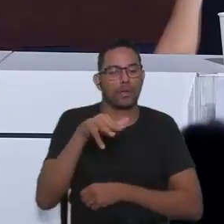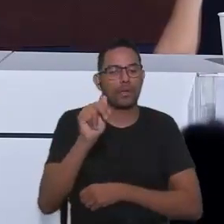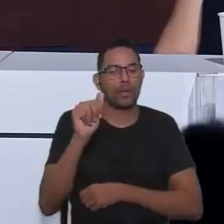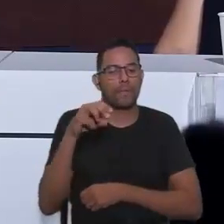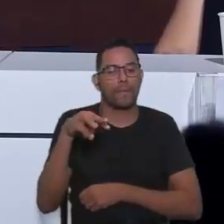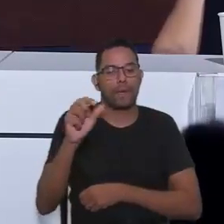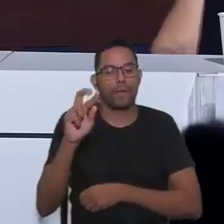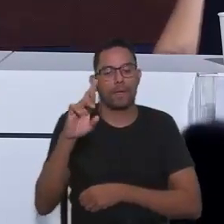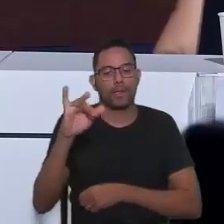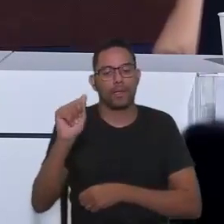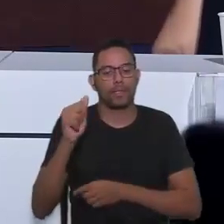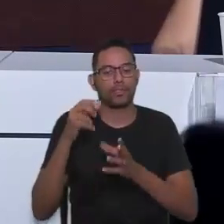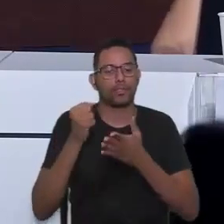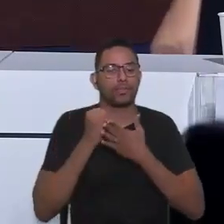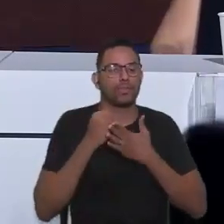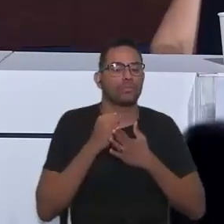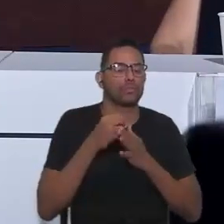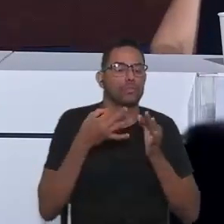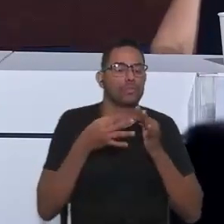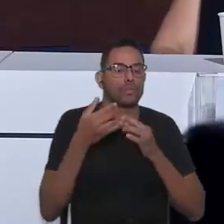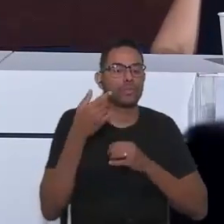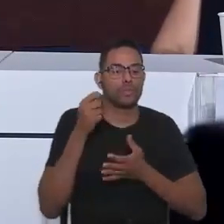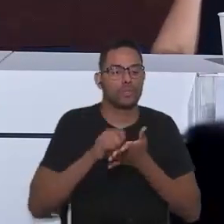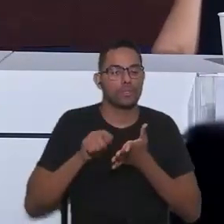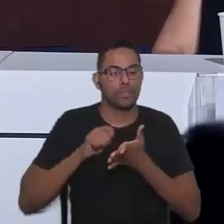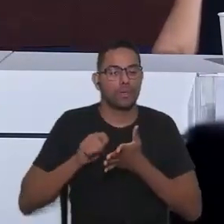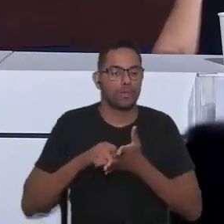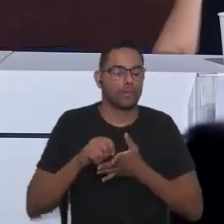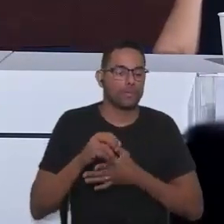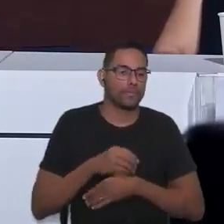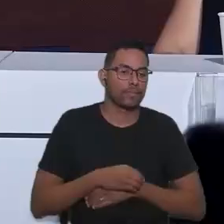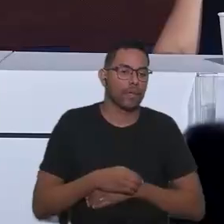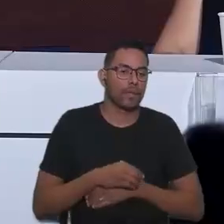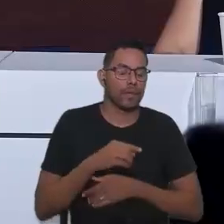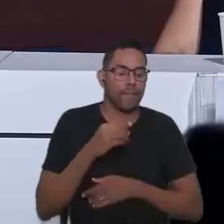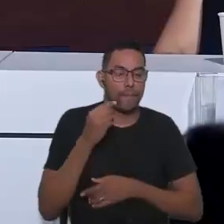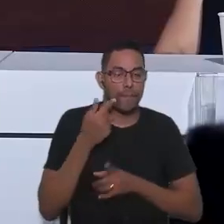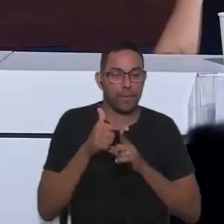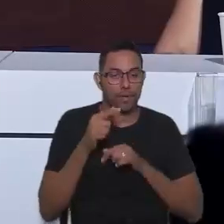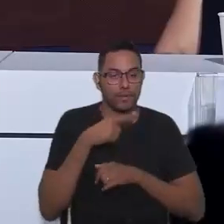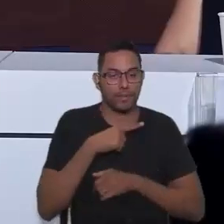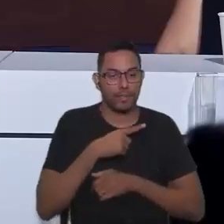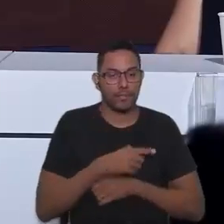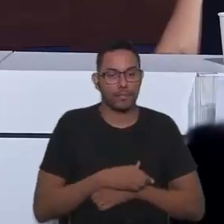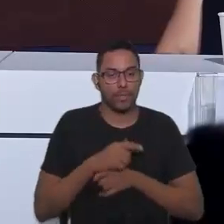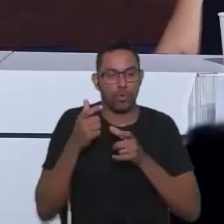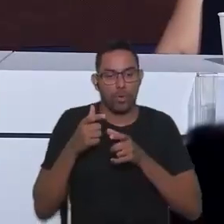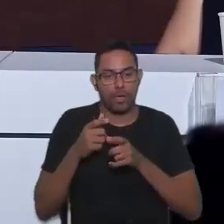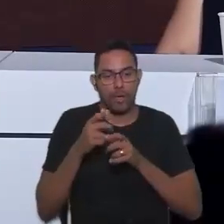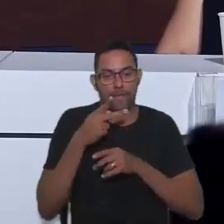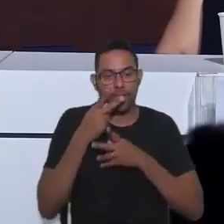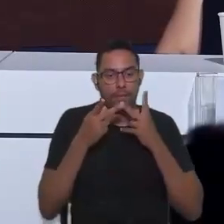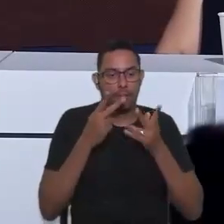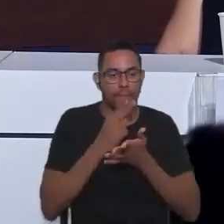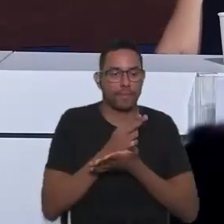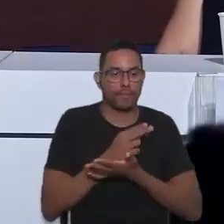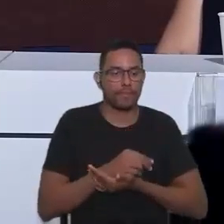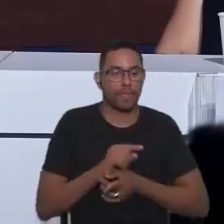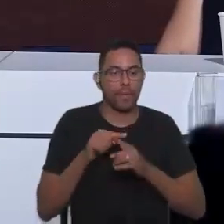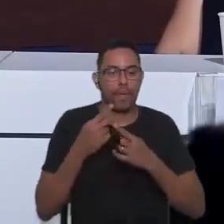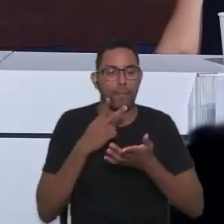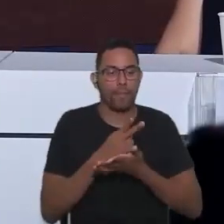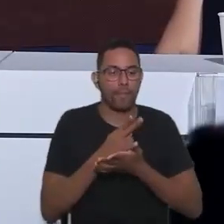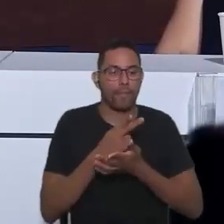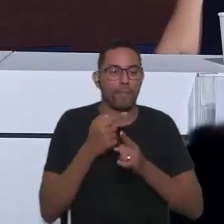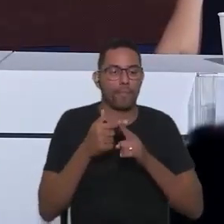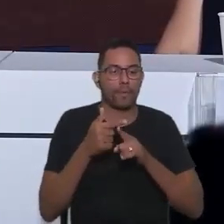trouxe. Eu julgo que eu escrevo não tanto porque eu tenha um lugar de fala, mas porque